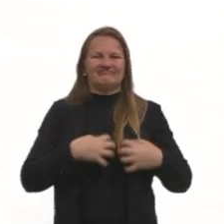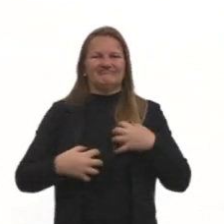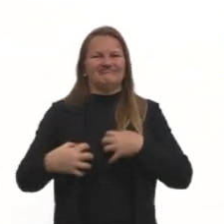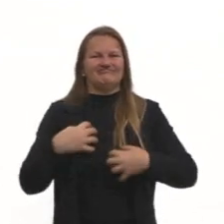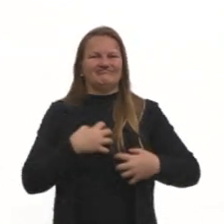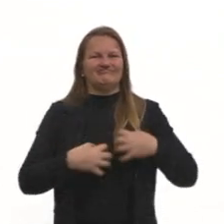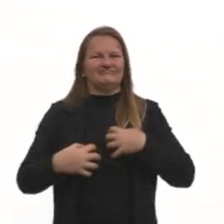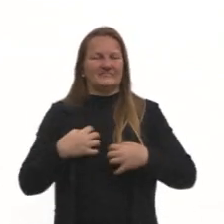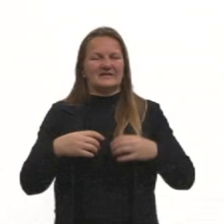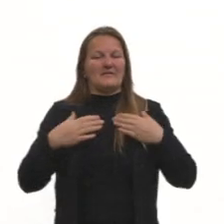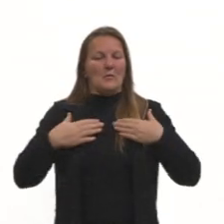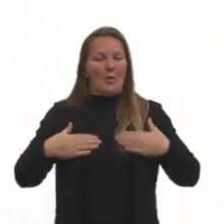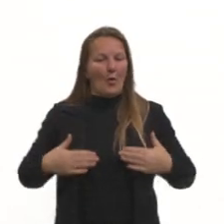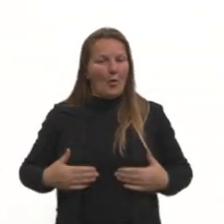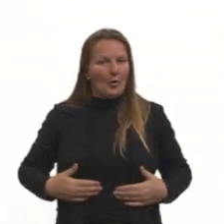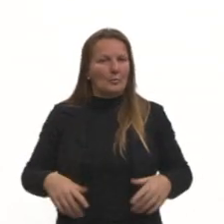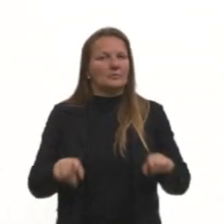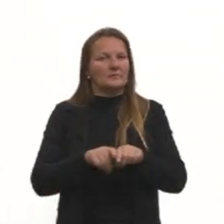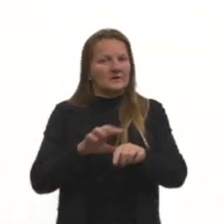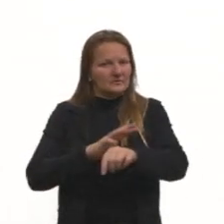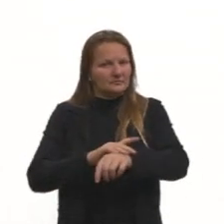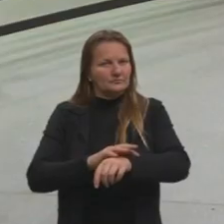fisicamente doenças